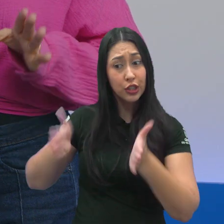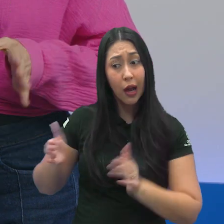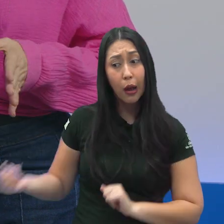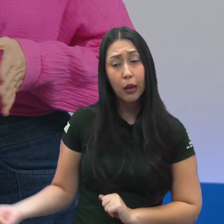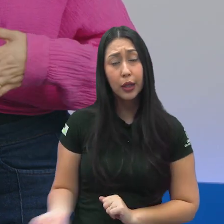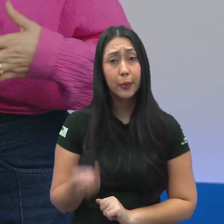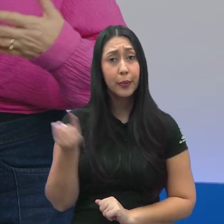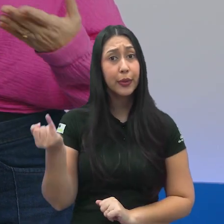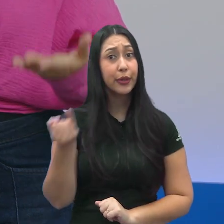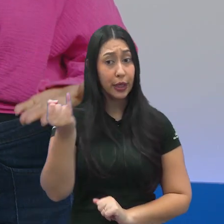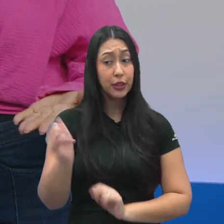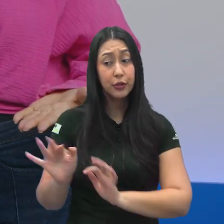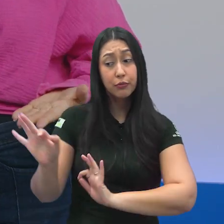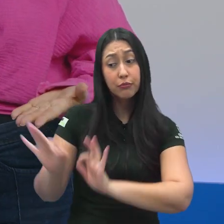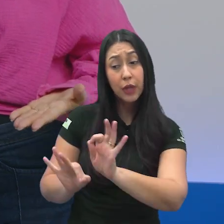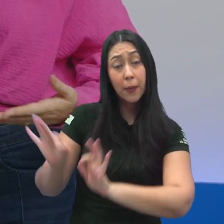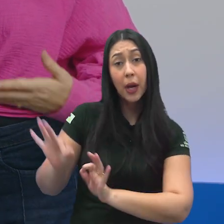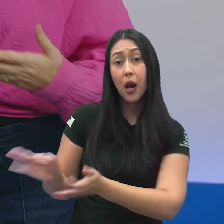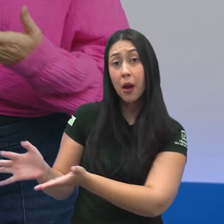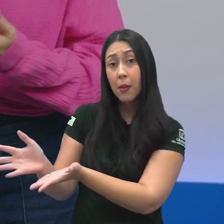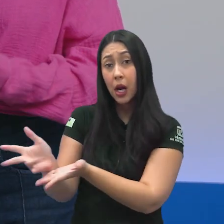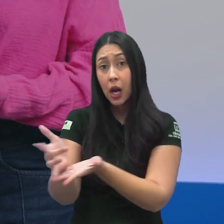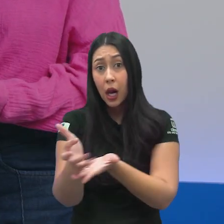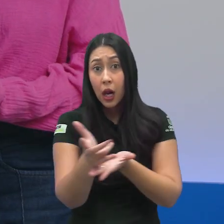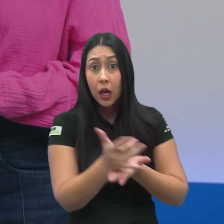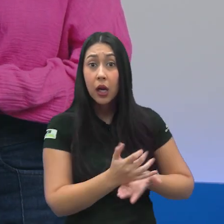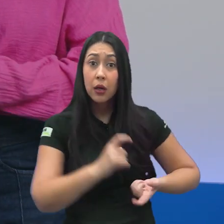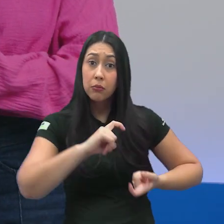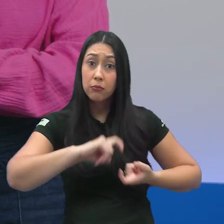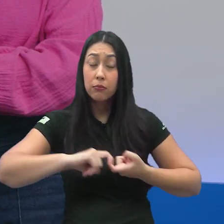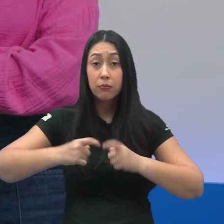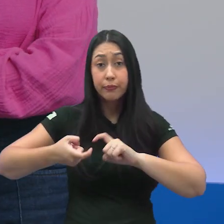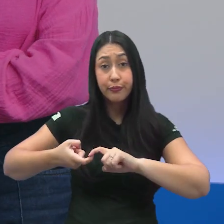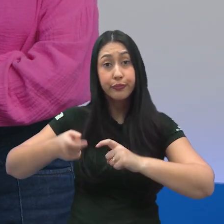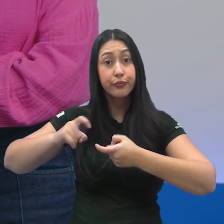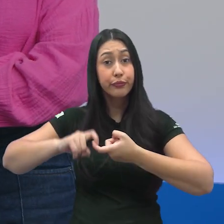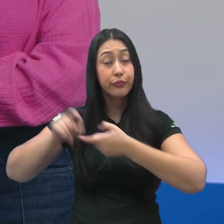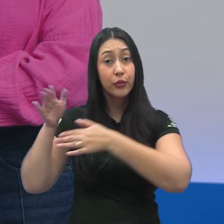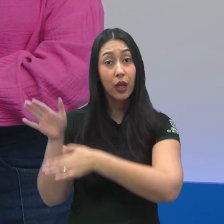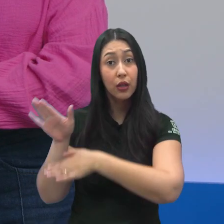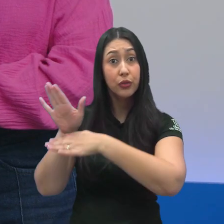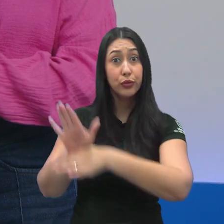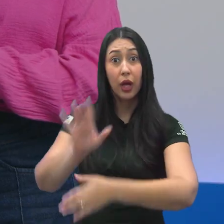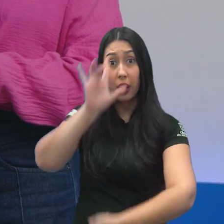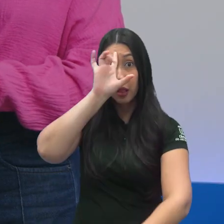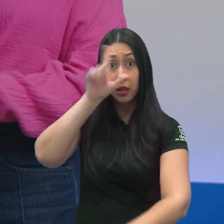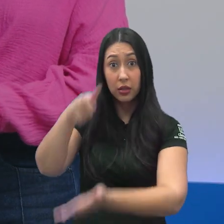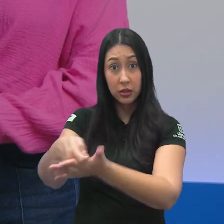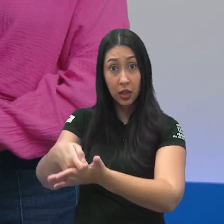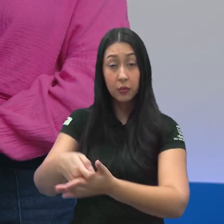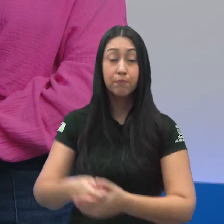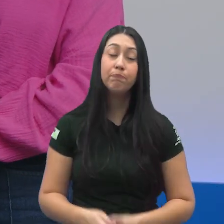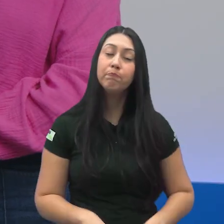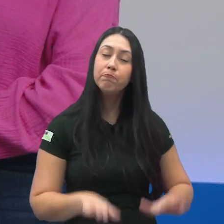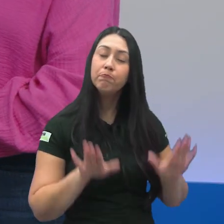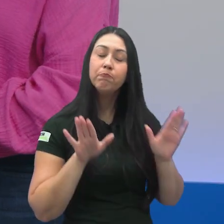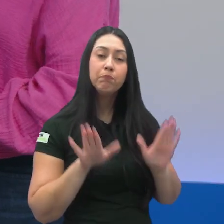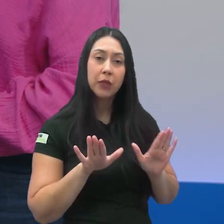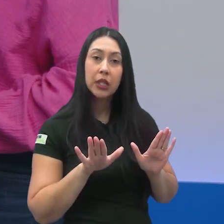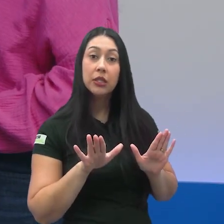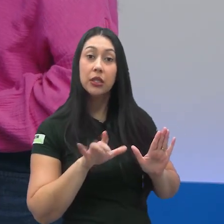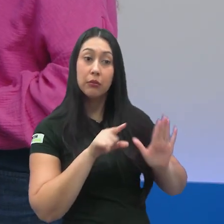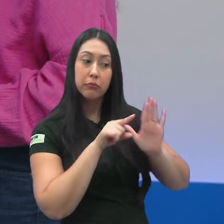se tornando fundamental para organizar dados, automatizar processos e auxiliar a tomada de